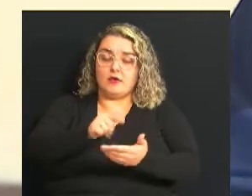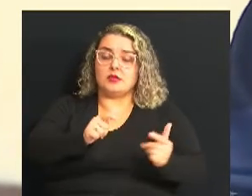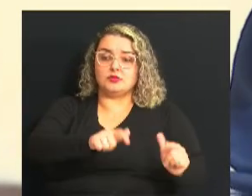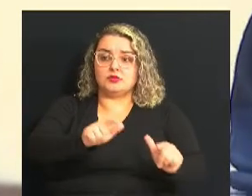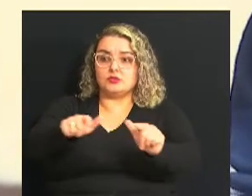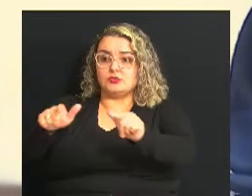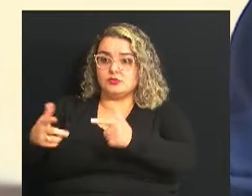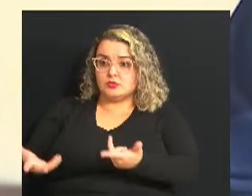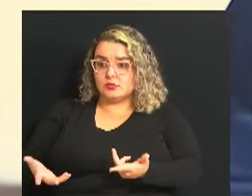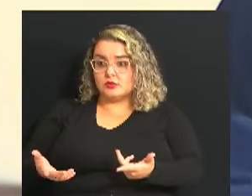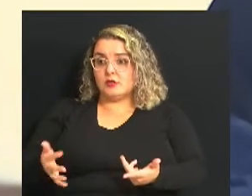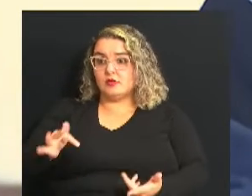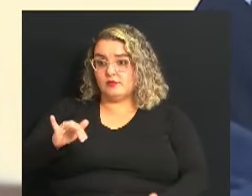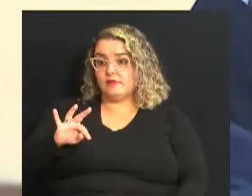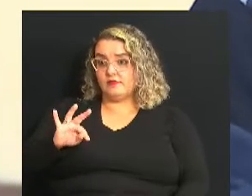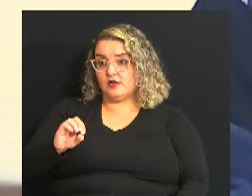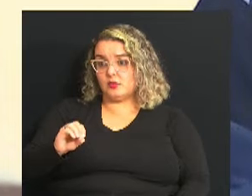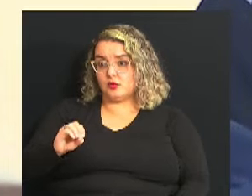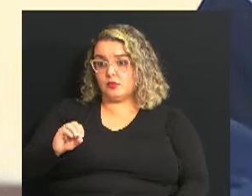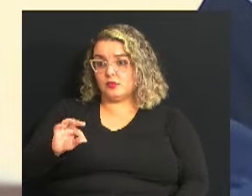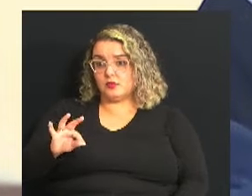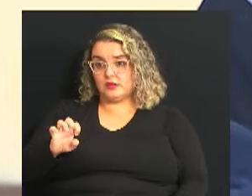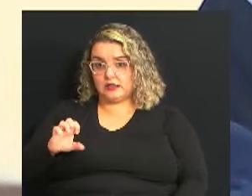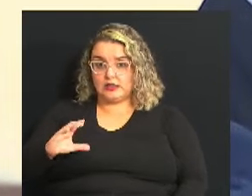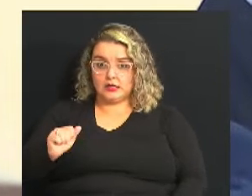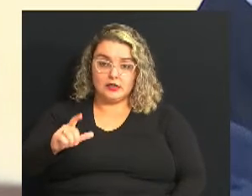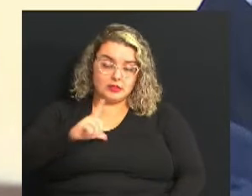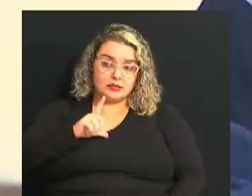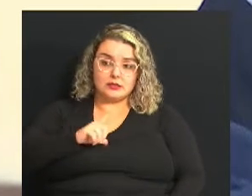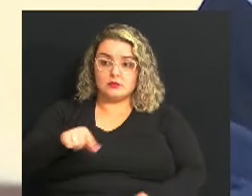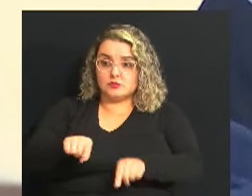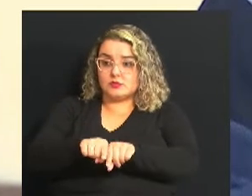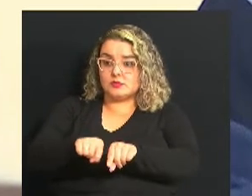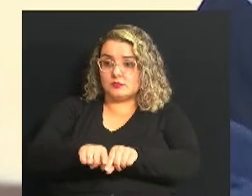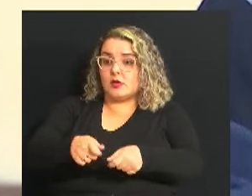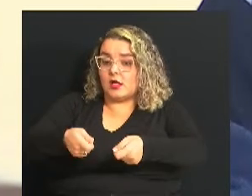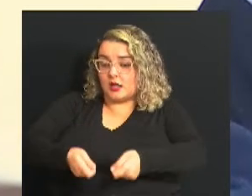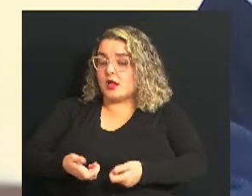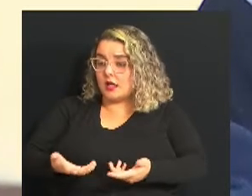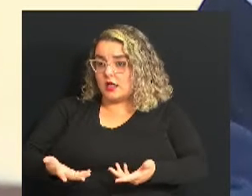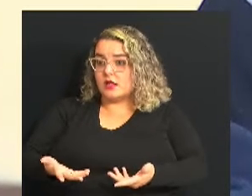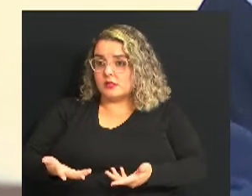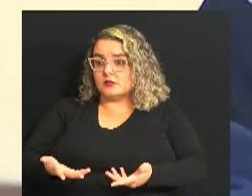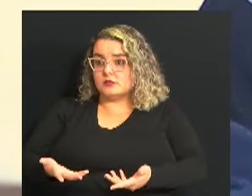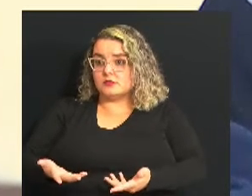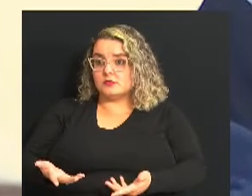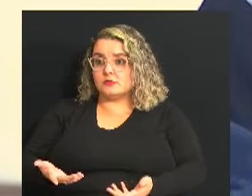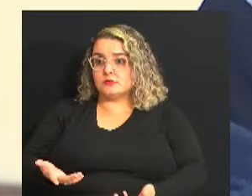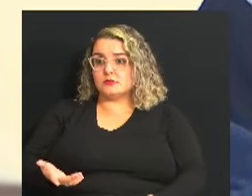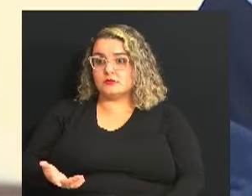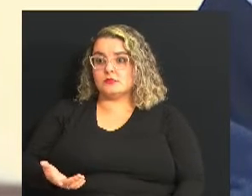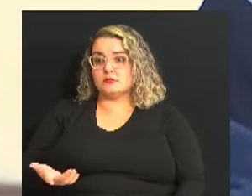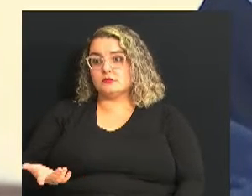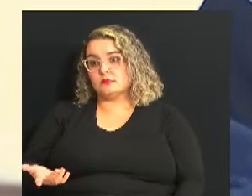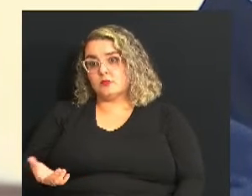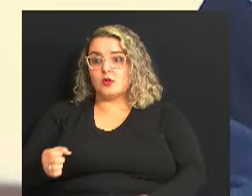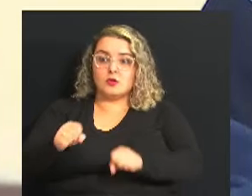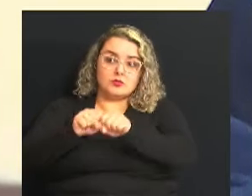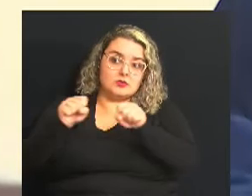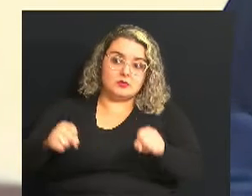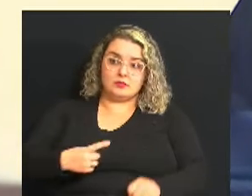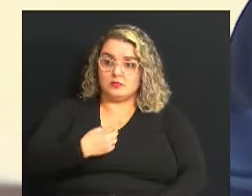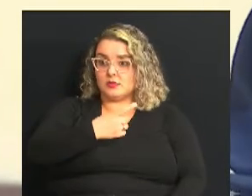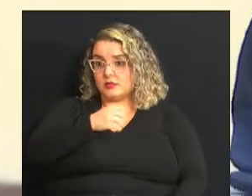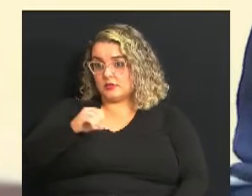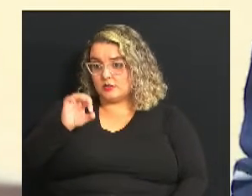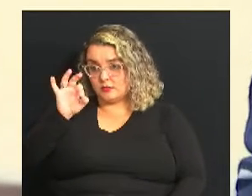inclusive fitoteca, que também temos, né? Garante assim, não, vamos dizer assim, um sistema 100% seguro, até porque